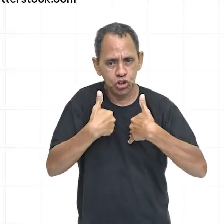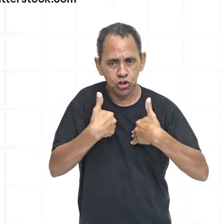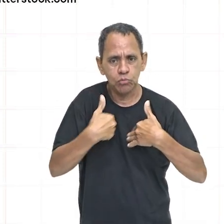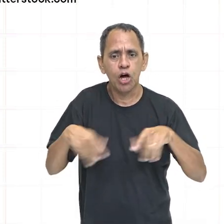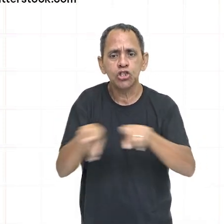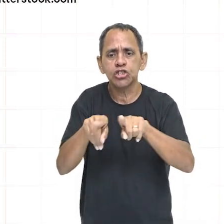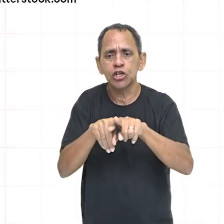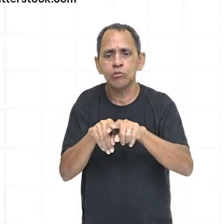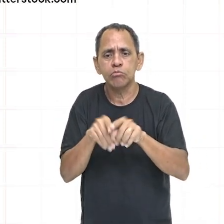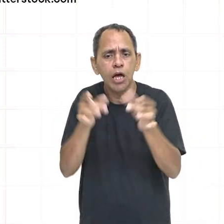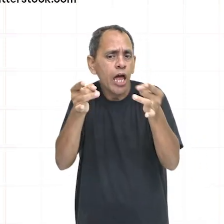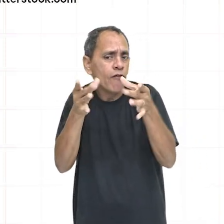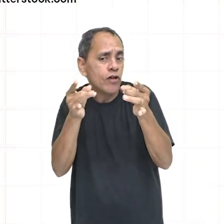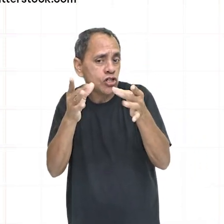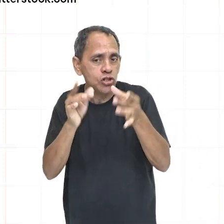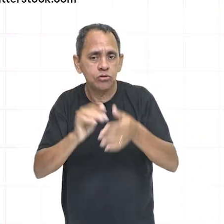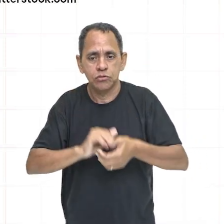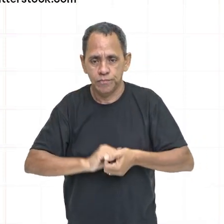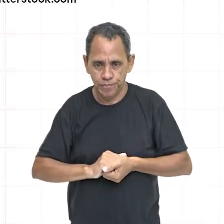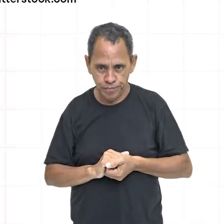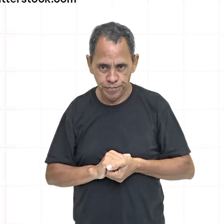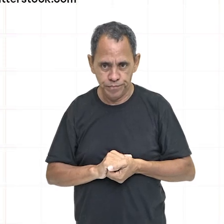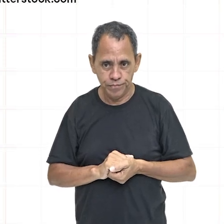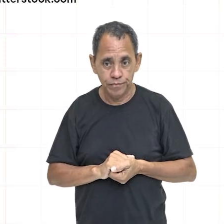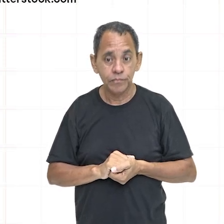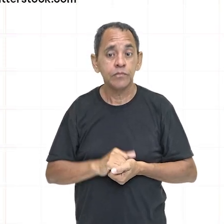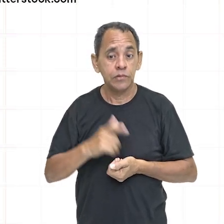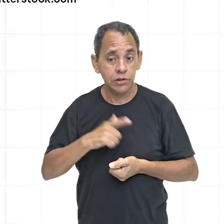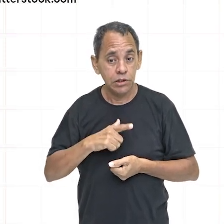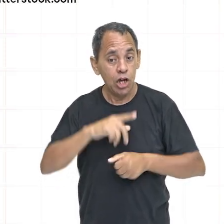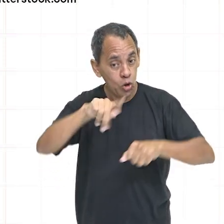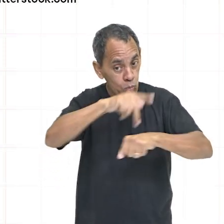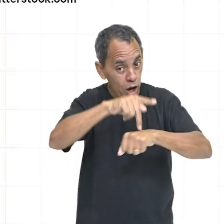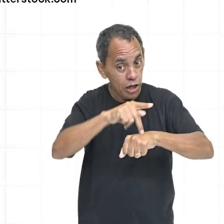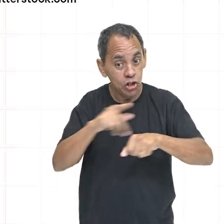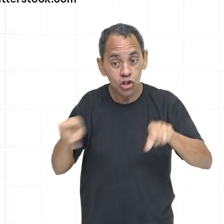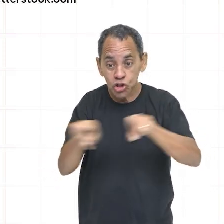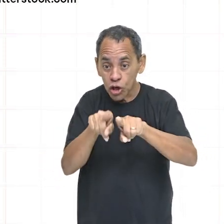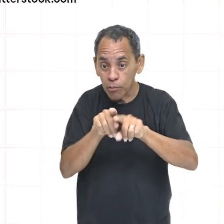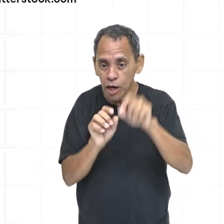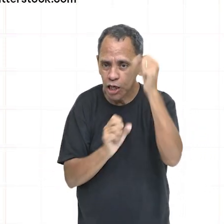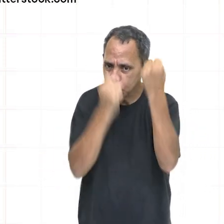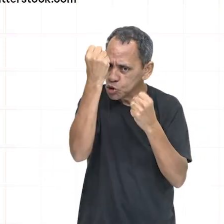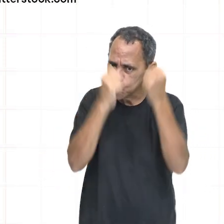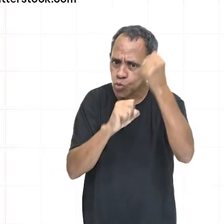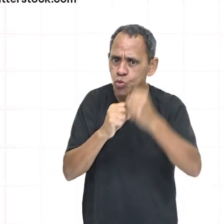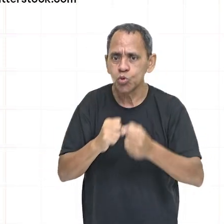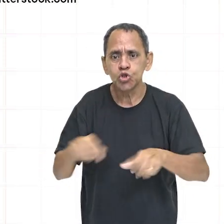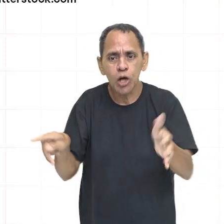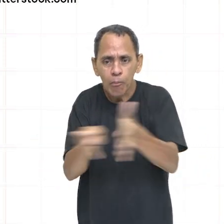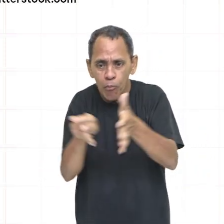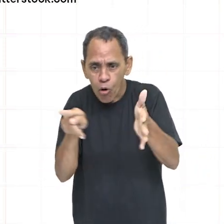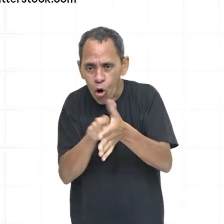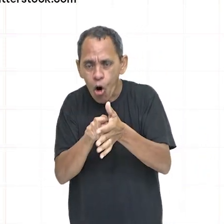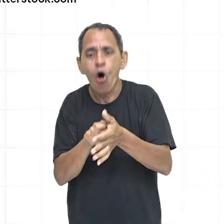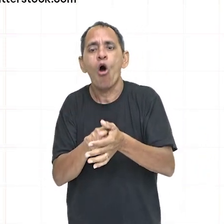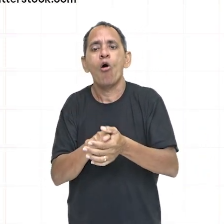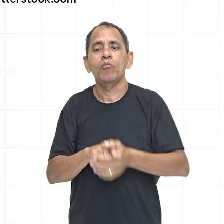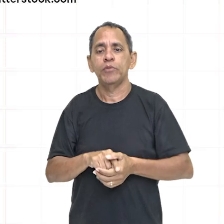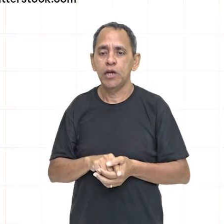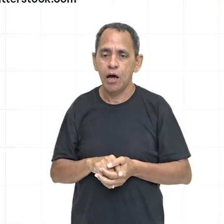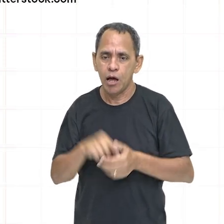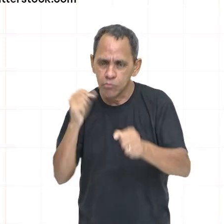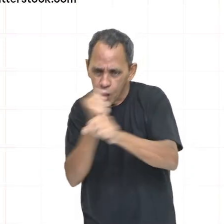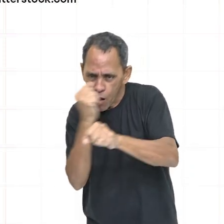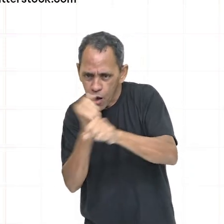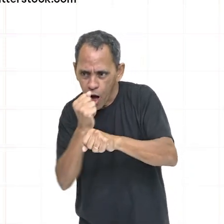é comercializado. E há também no país indústrias metalúrgicas e